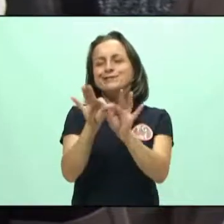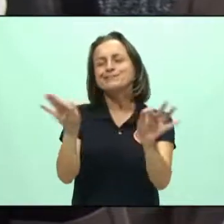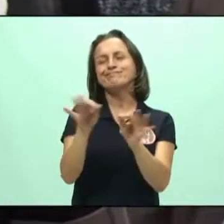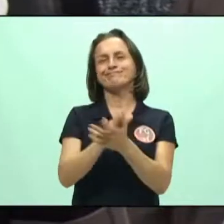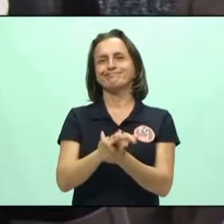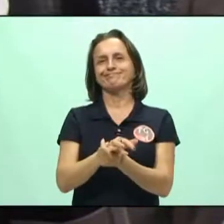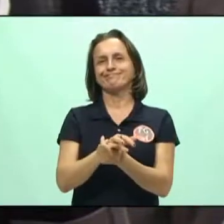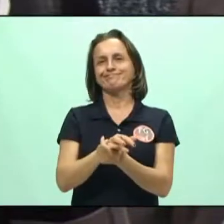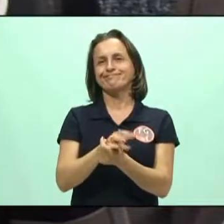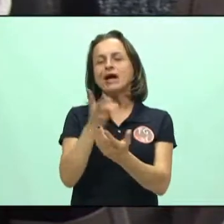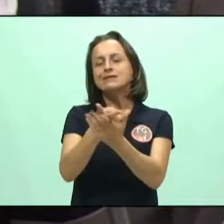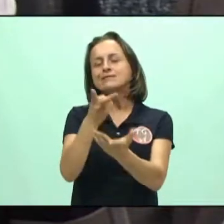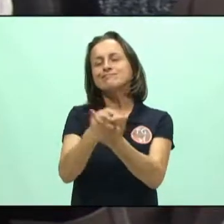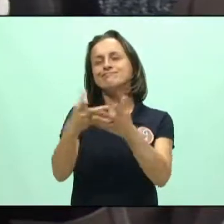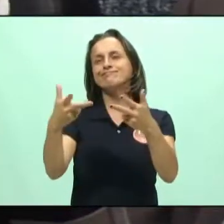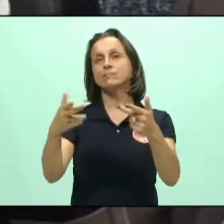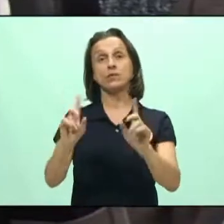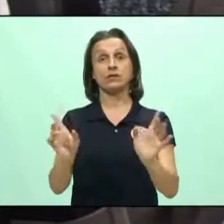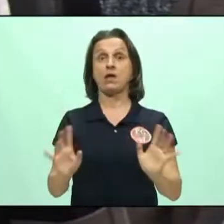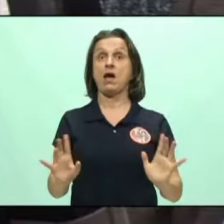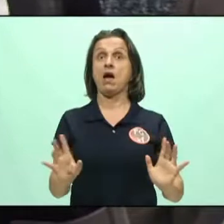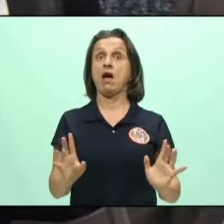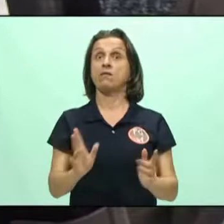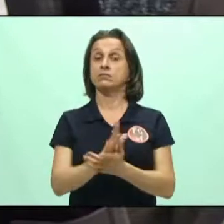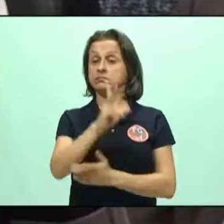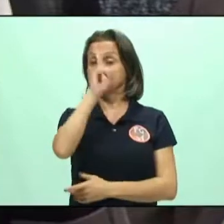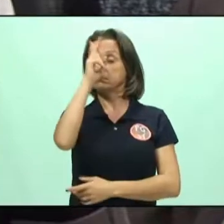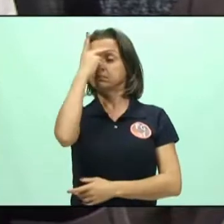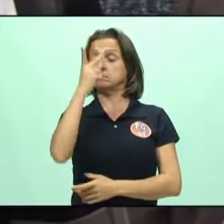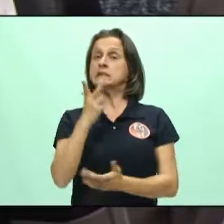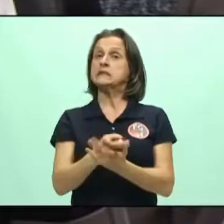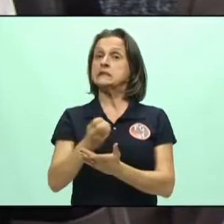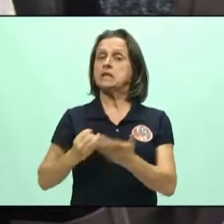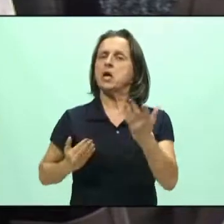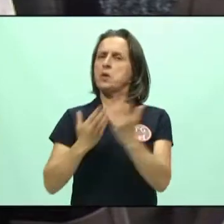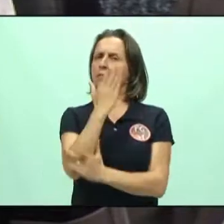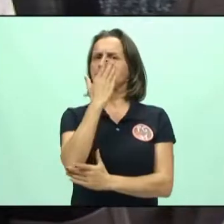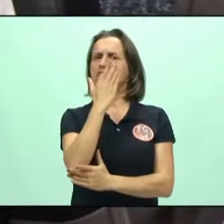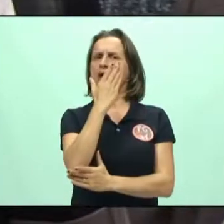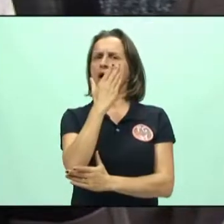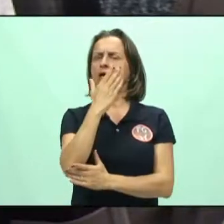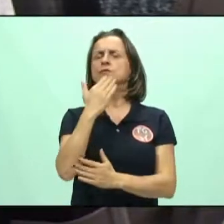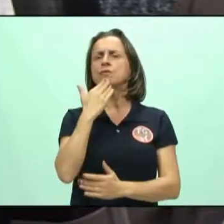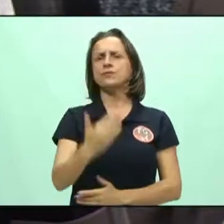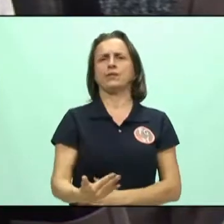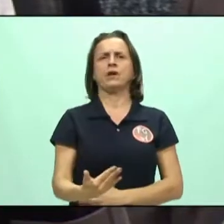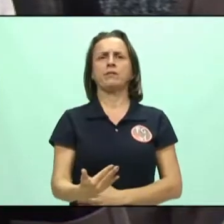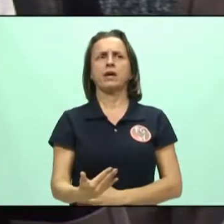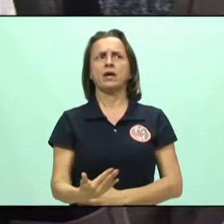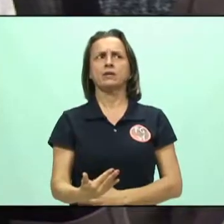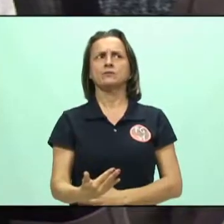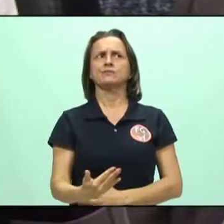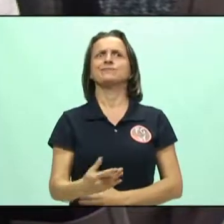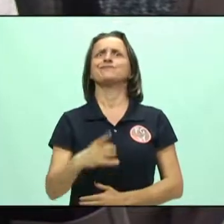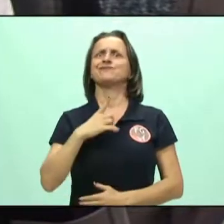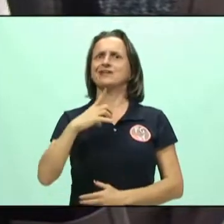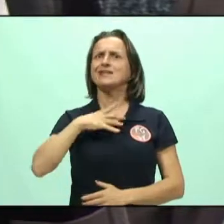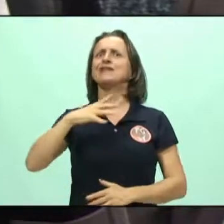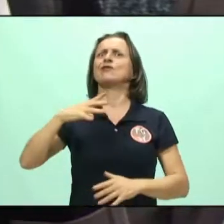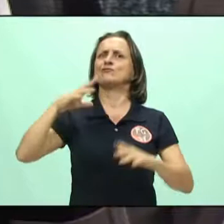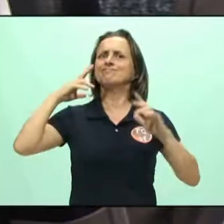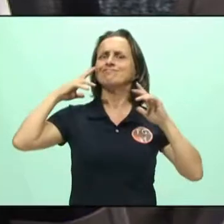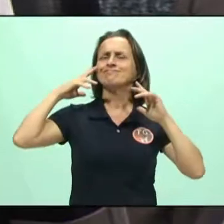nós vamos ver aqui se aprovado esse requerimento certamente todo tipo de manifestação polarizada